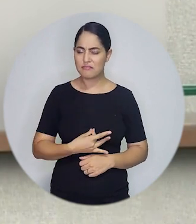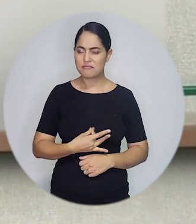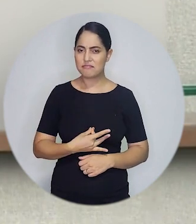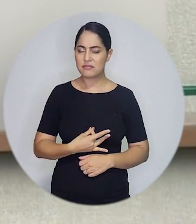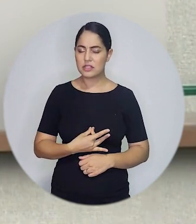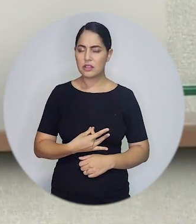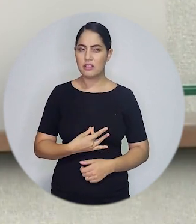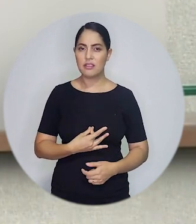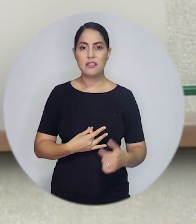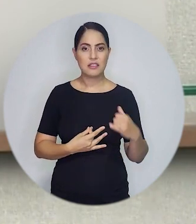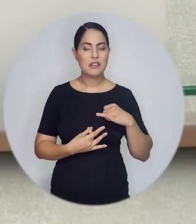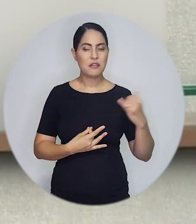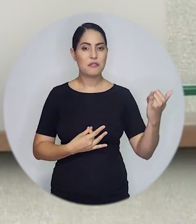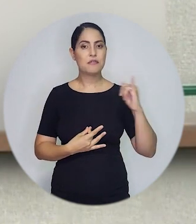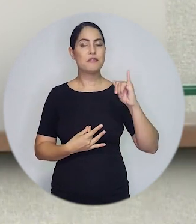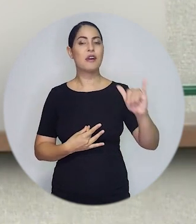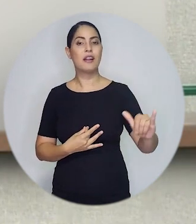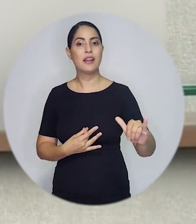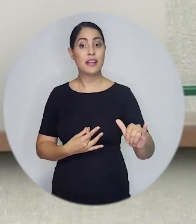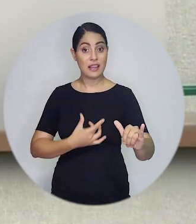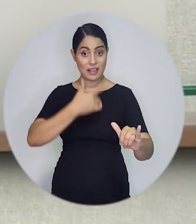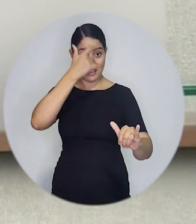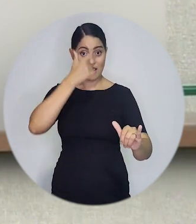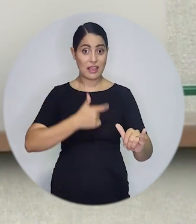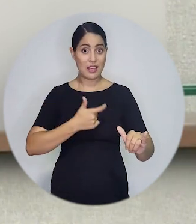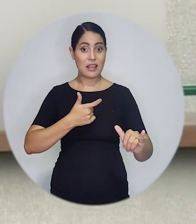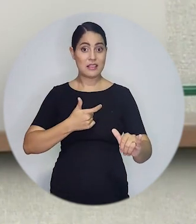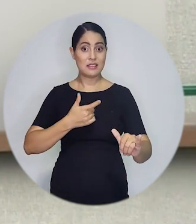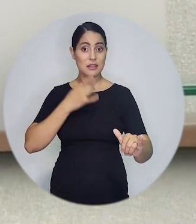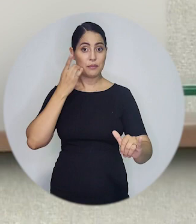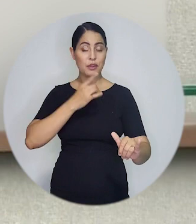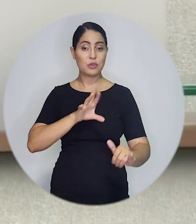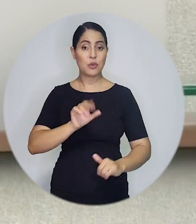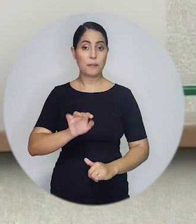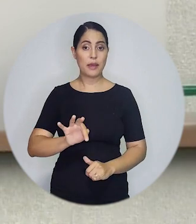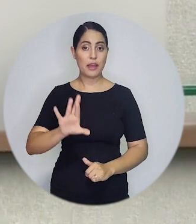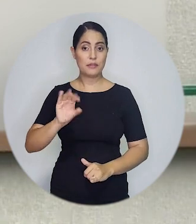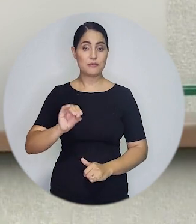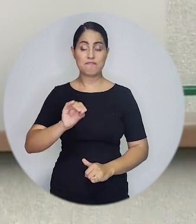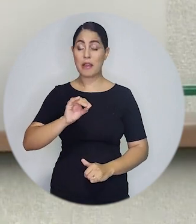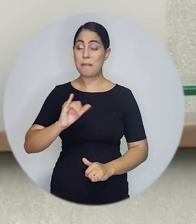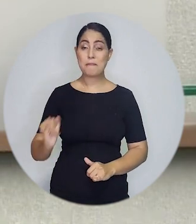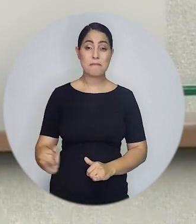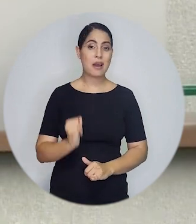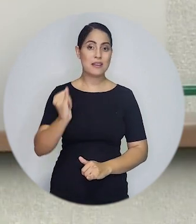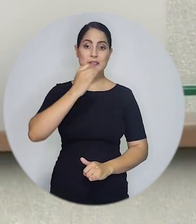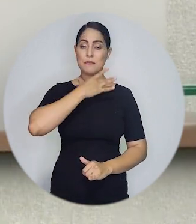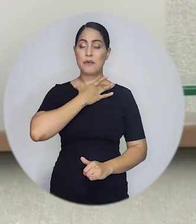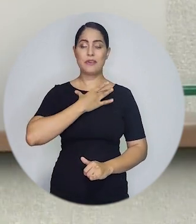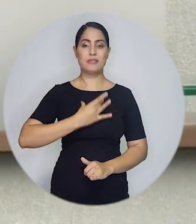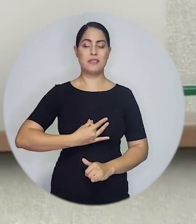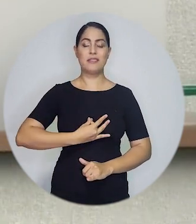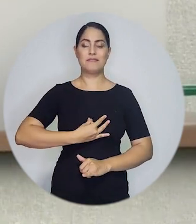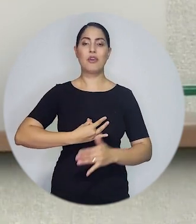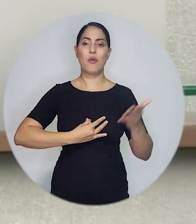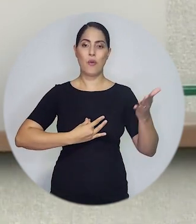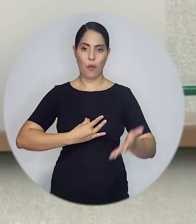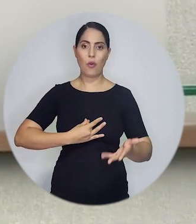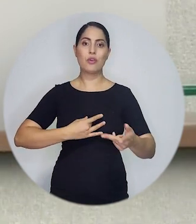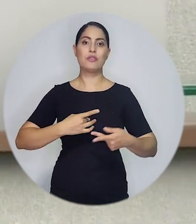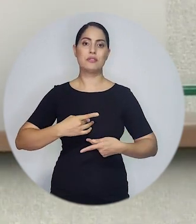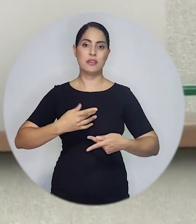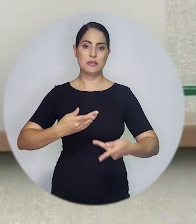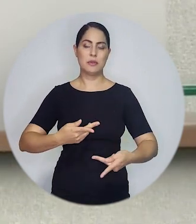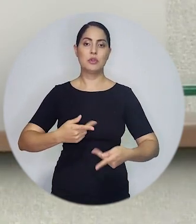estar recebendo, né? E eu disse, essa é a medalha, deputado Roberto, mais importante que